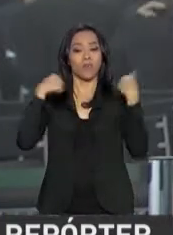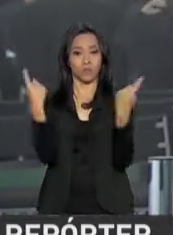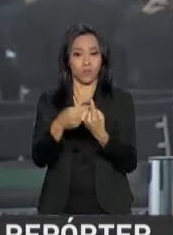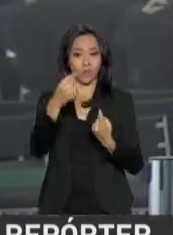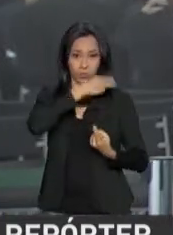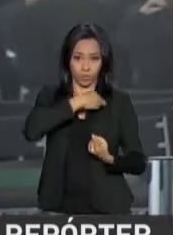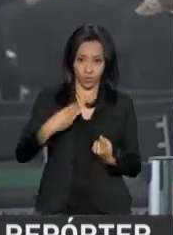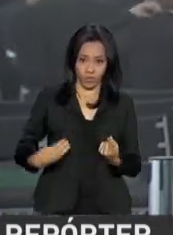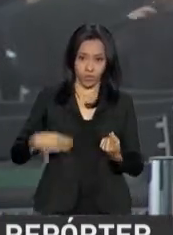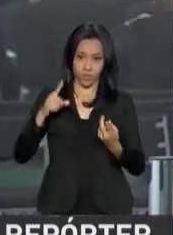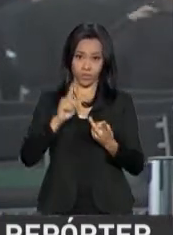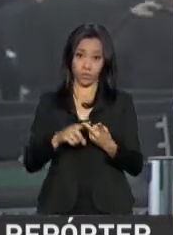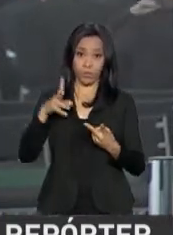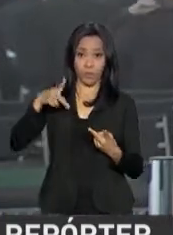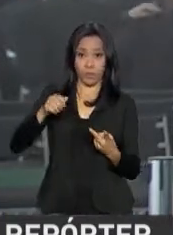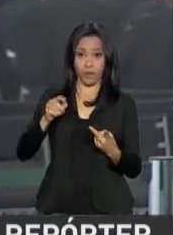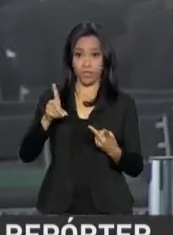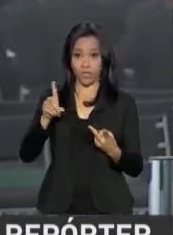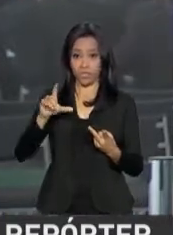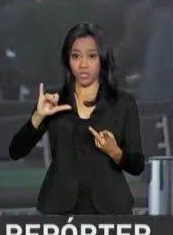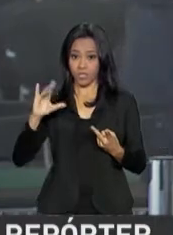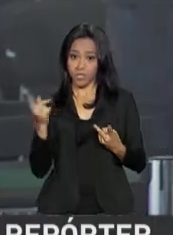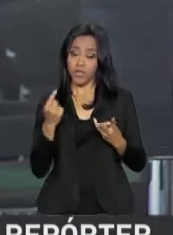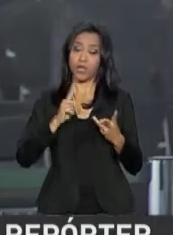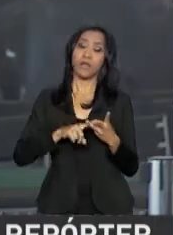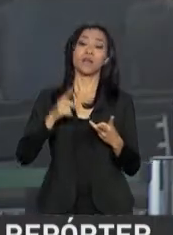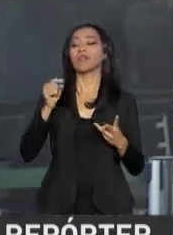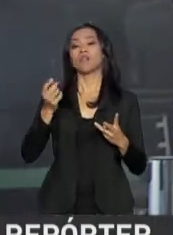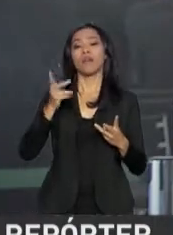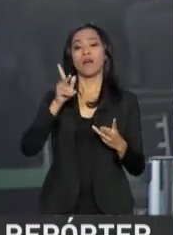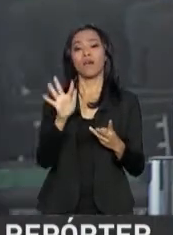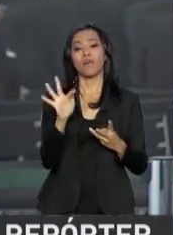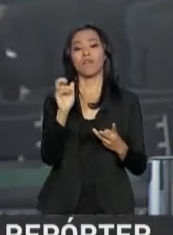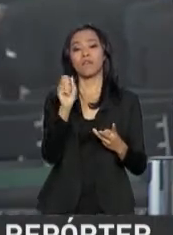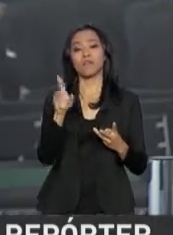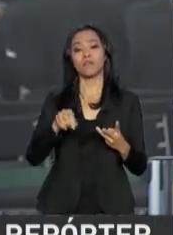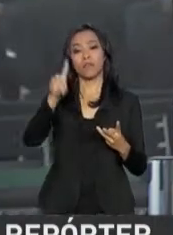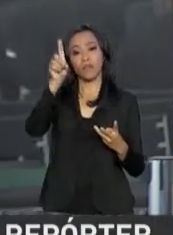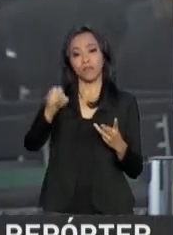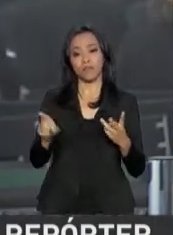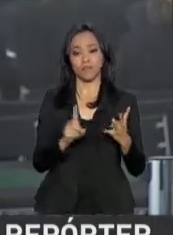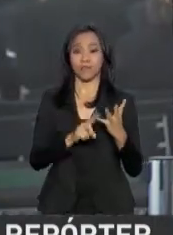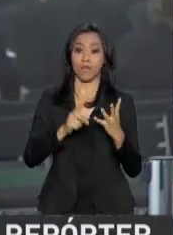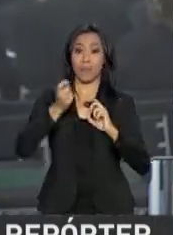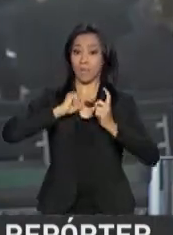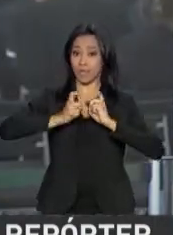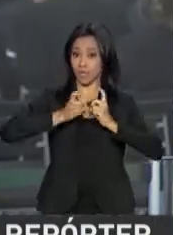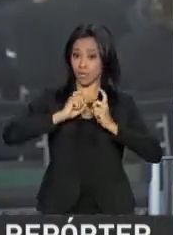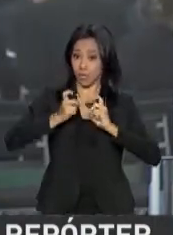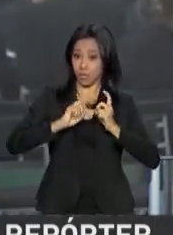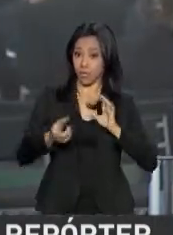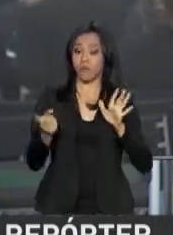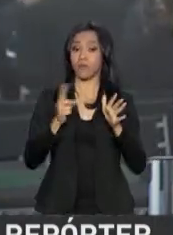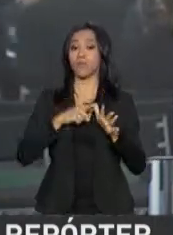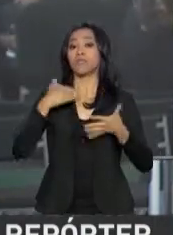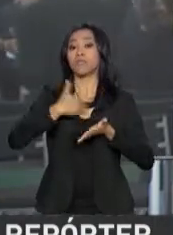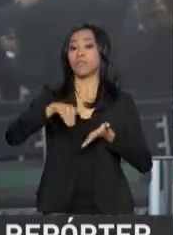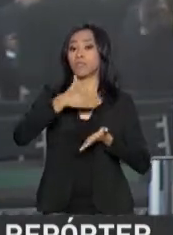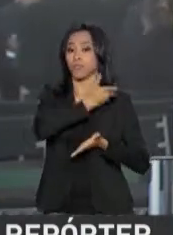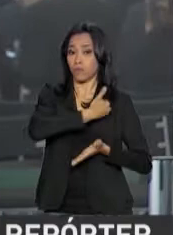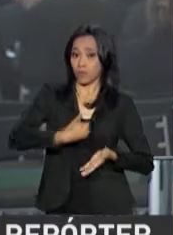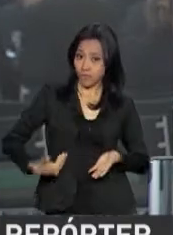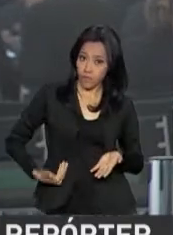da fazenda eduardo guardiã de minas e energia moreira franco do planejamento esteves colnago da secretaria de governo